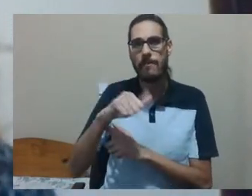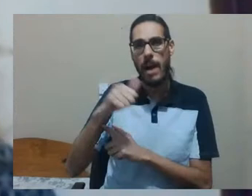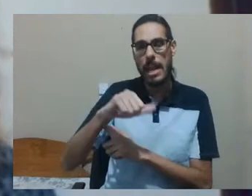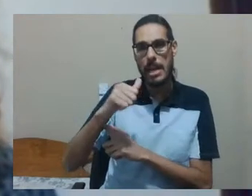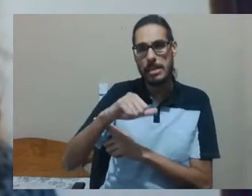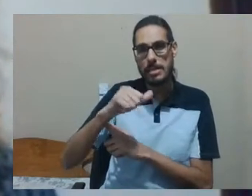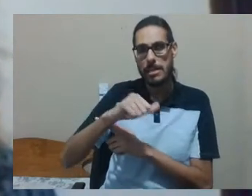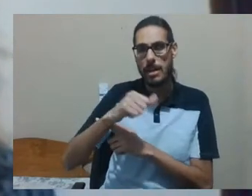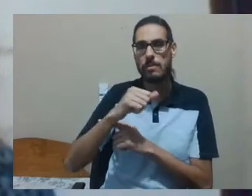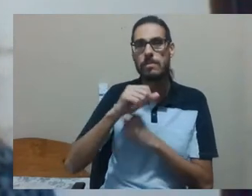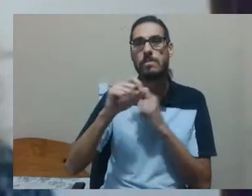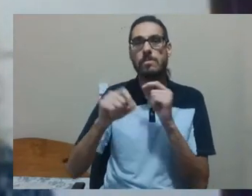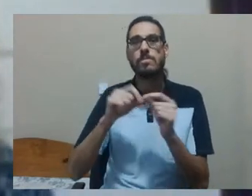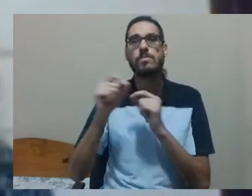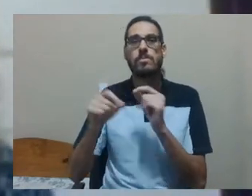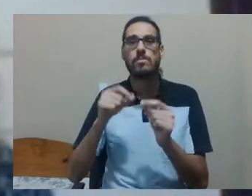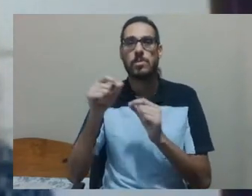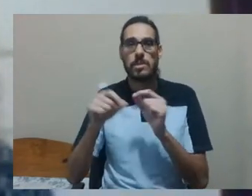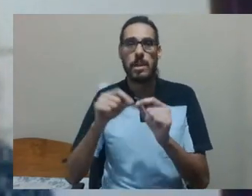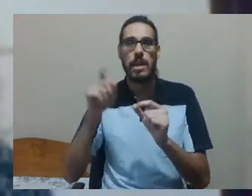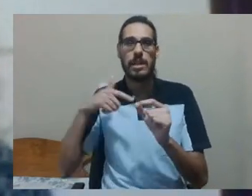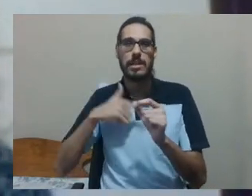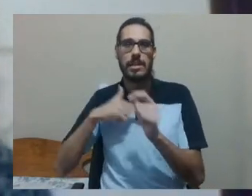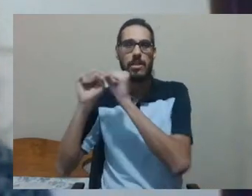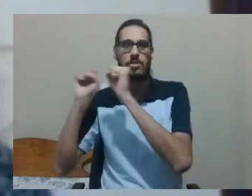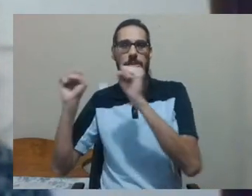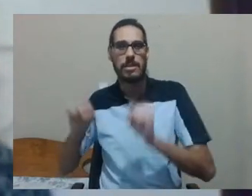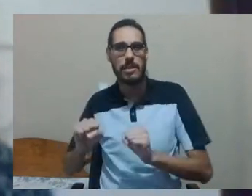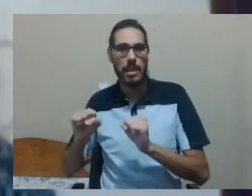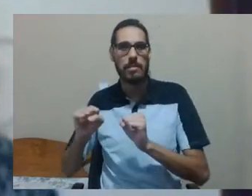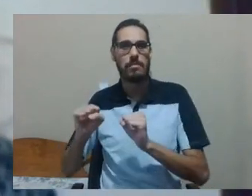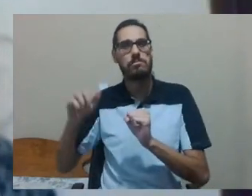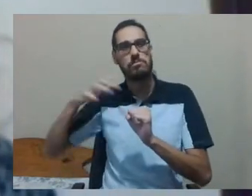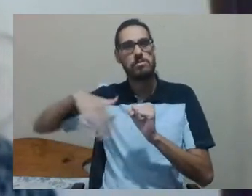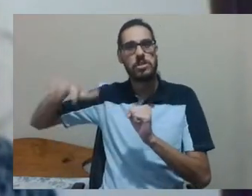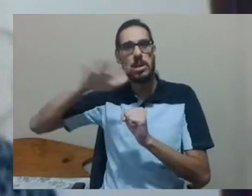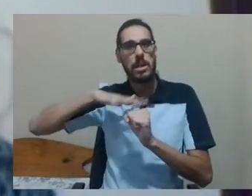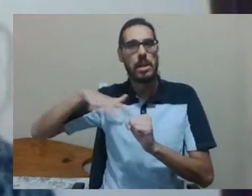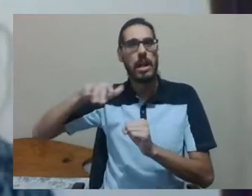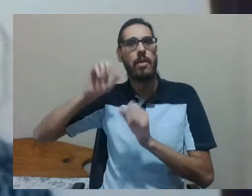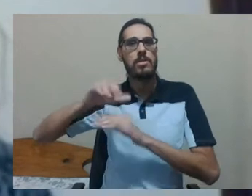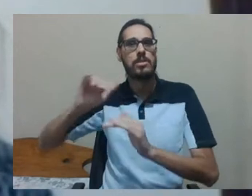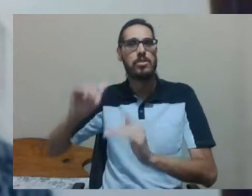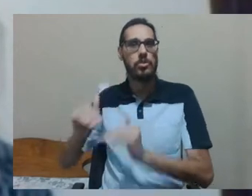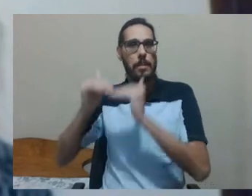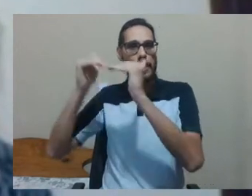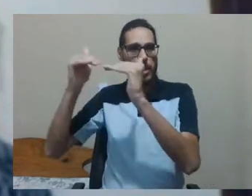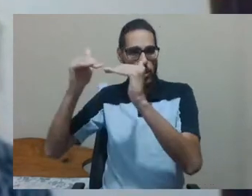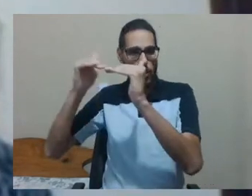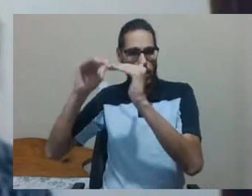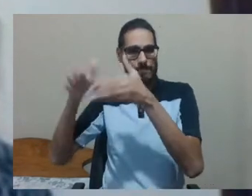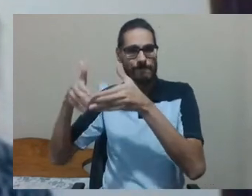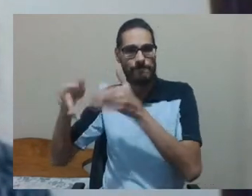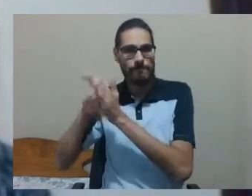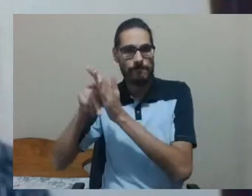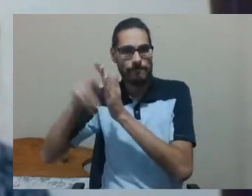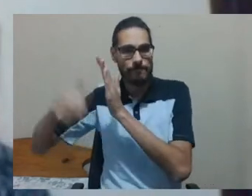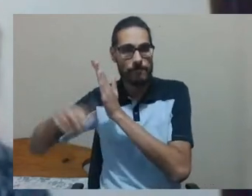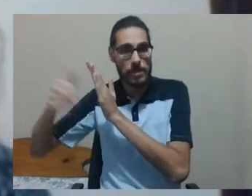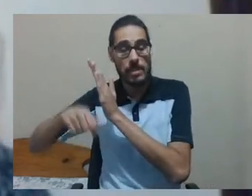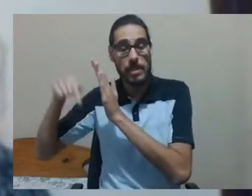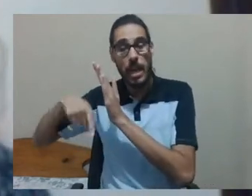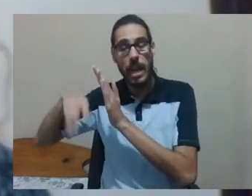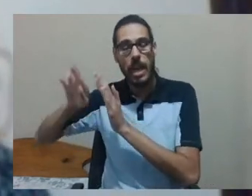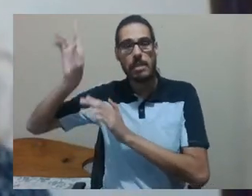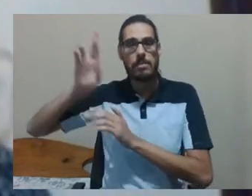pelos SINAES, o Sistema Nacional de Avaliação da Educação Superior, e é responsável pela implantação e pelo desenvolvimento